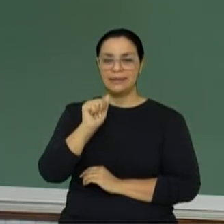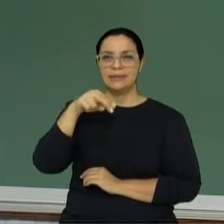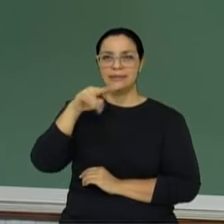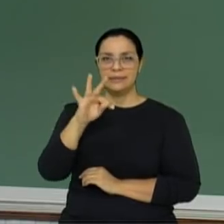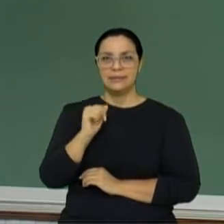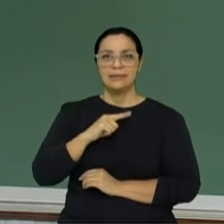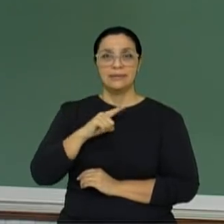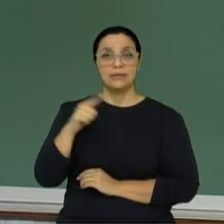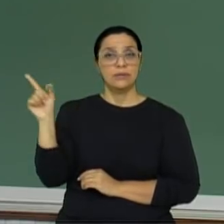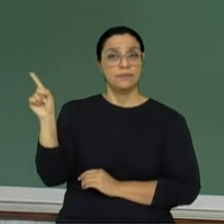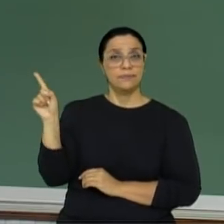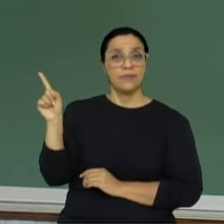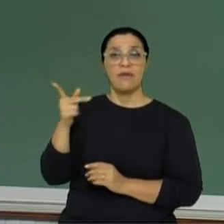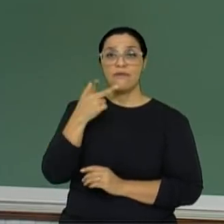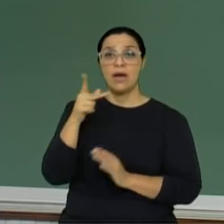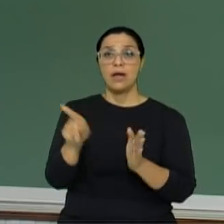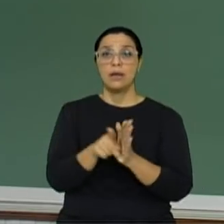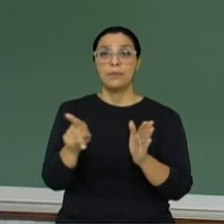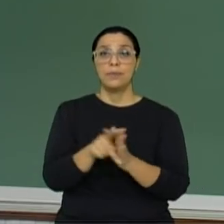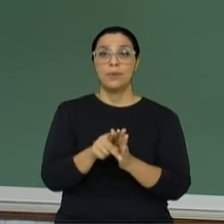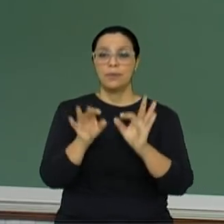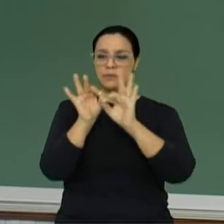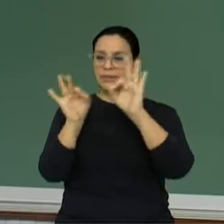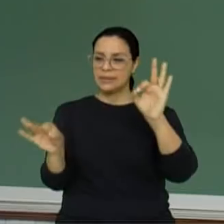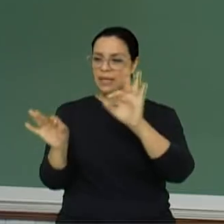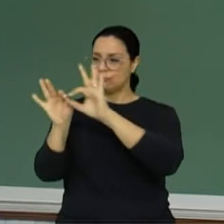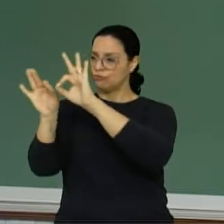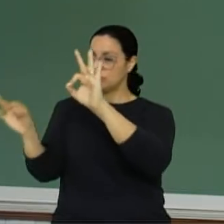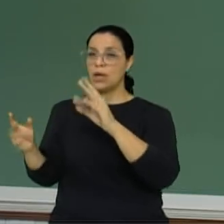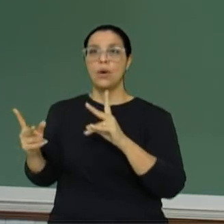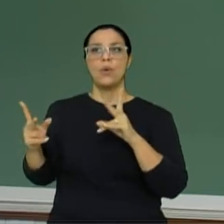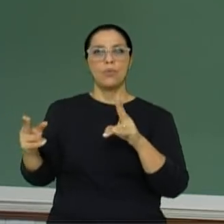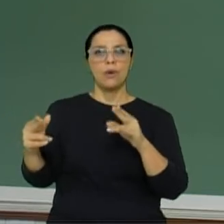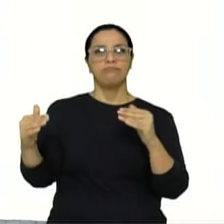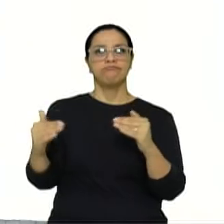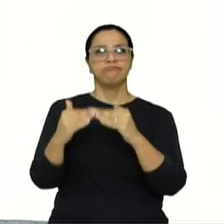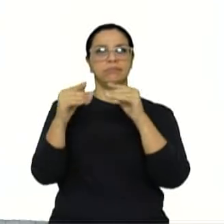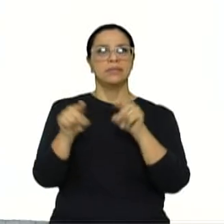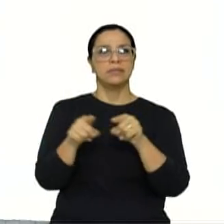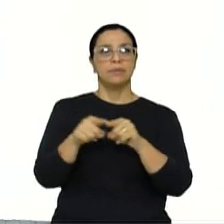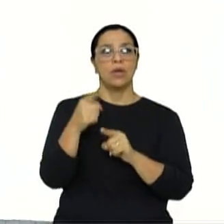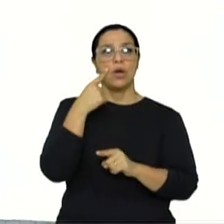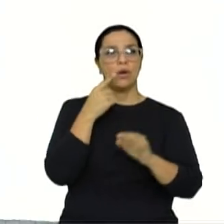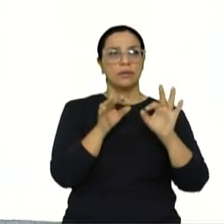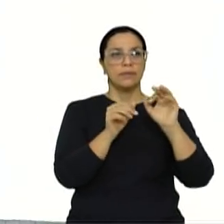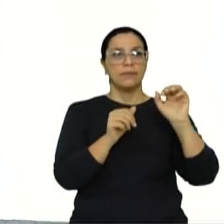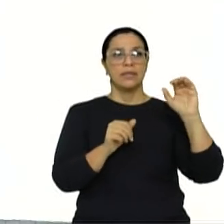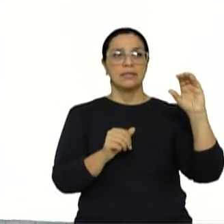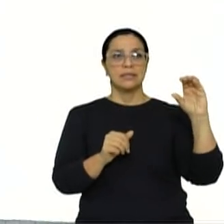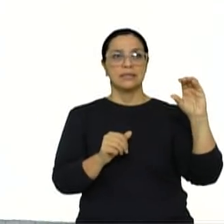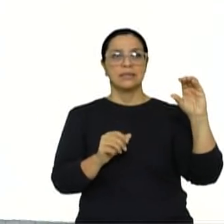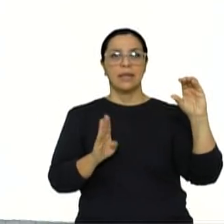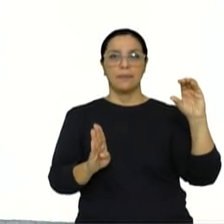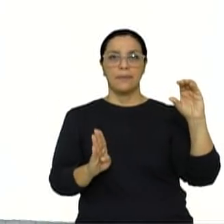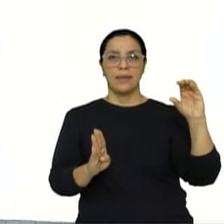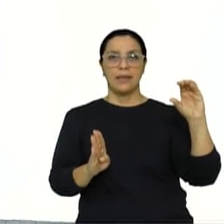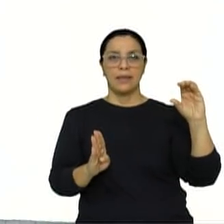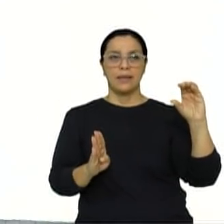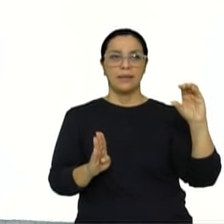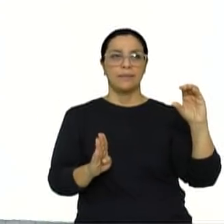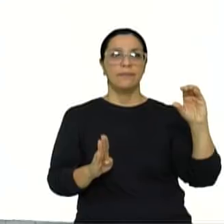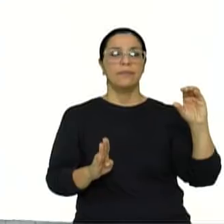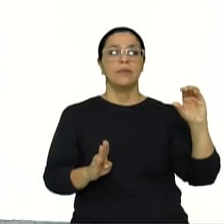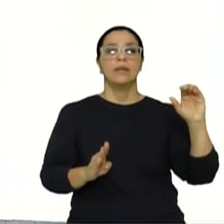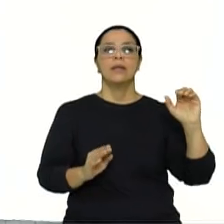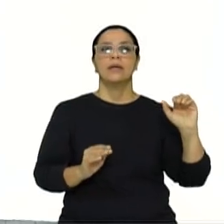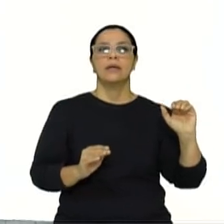Beleza? E ali também diz que os lados são proporcionais. Olha só esse primeiro triângulozinho aqui. Esse primeiro triângulozinho tem aqui o lado medindo A, o lado medindo